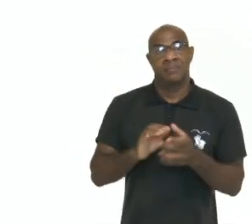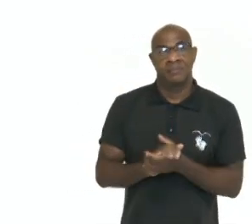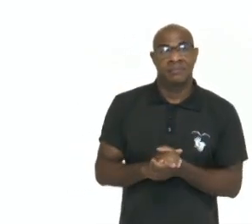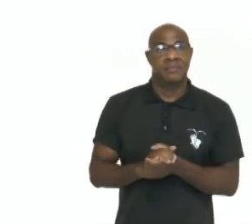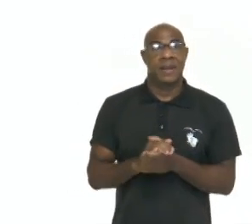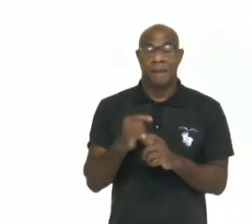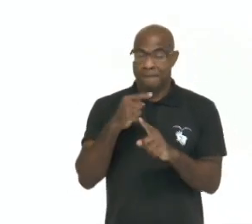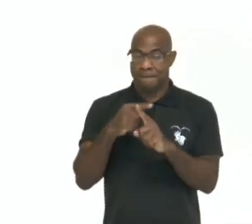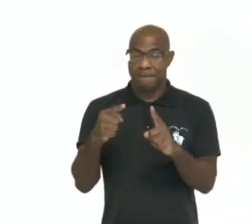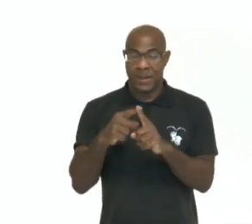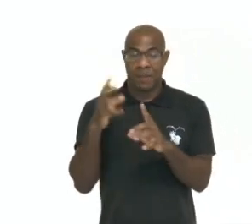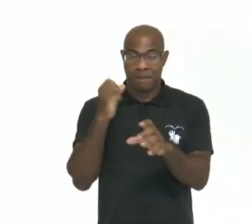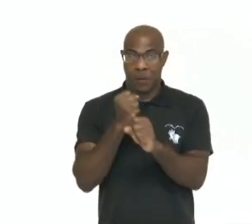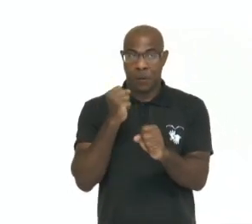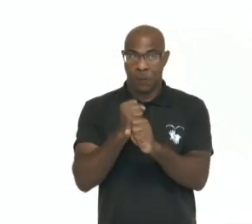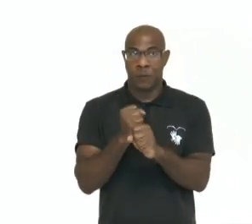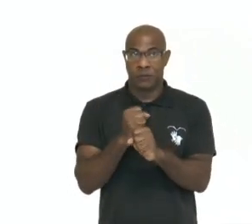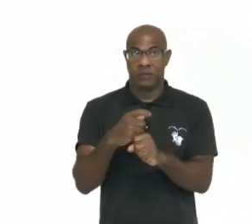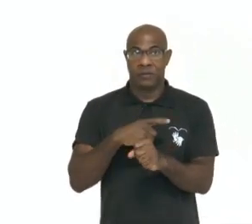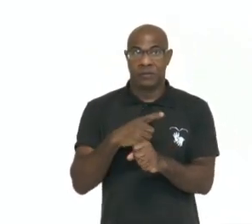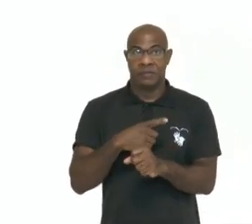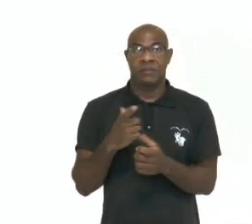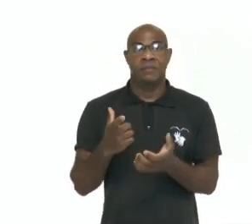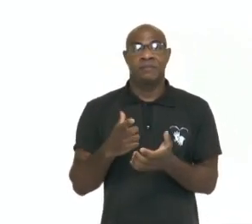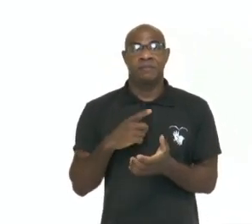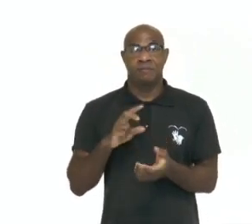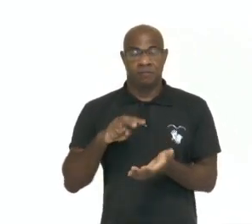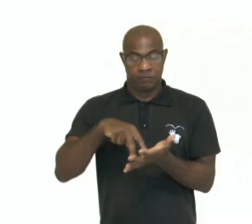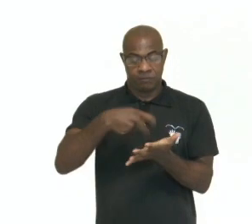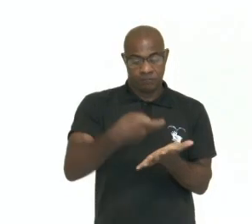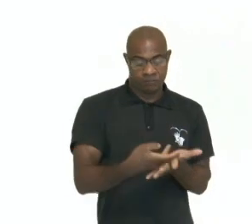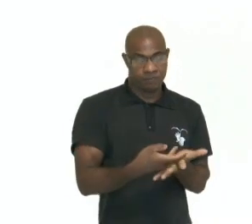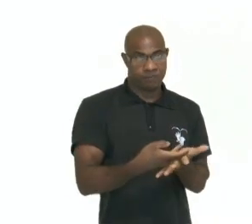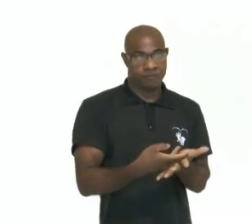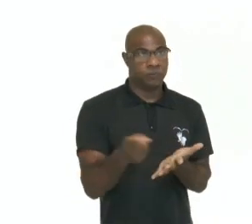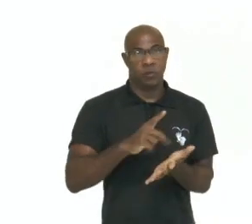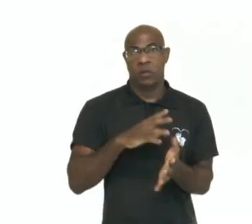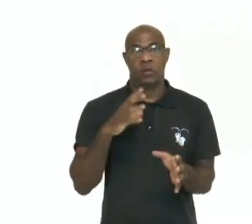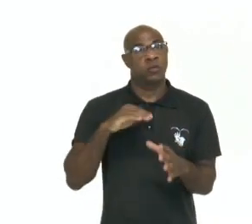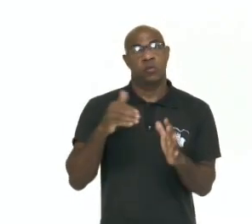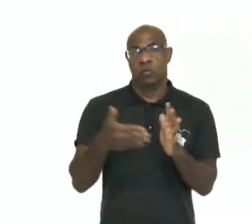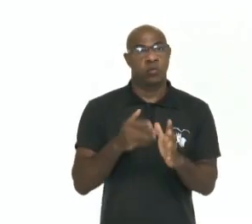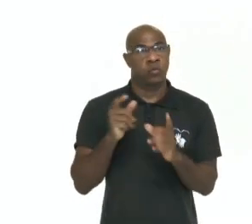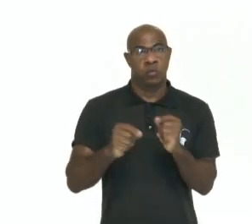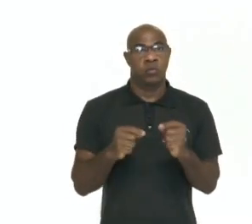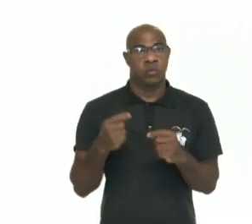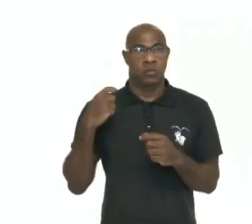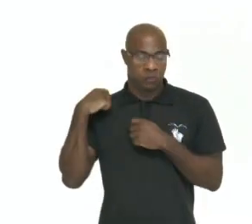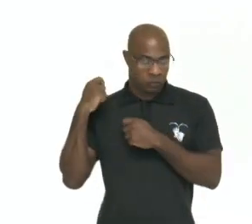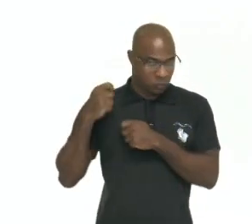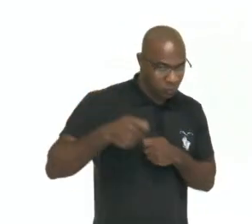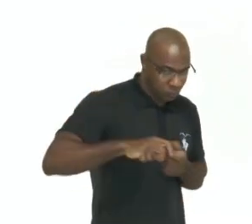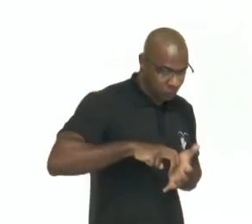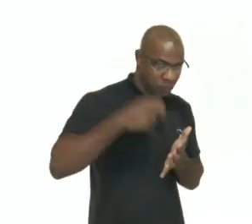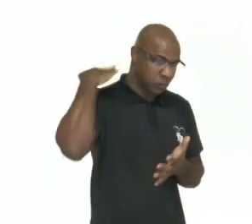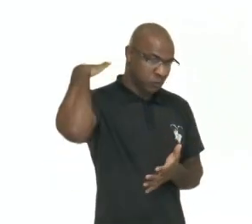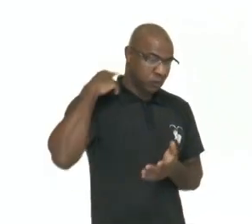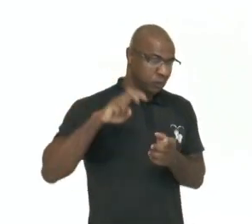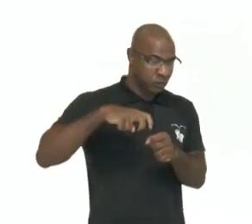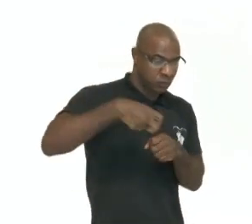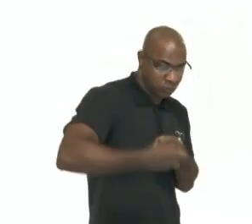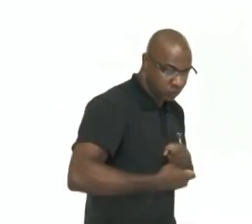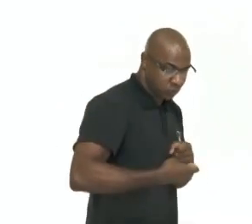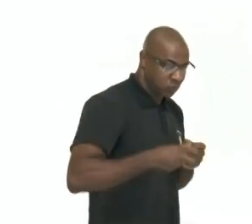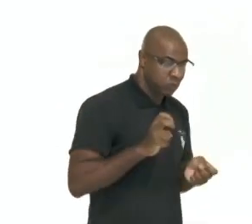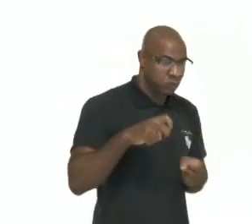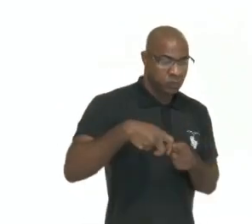ponto, resultado de uma queda no tatame que não é totalmente com as costas no chão, ou que